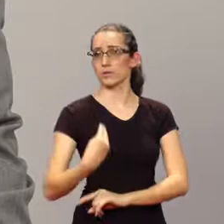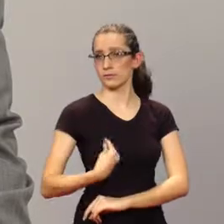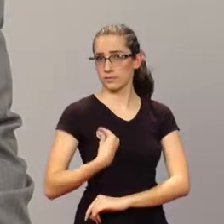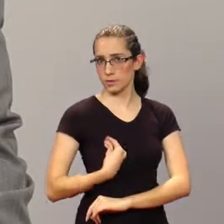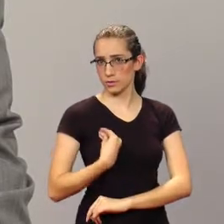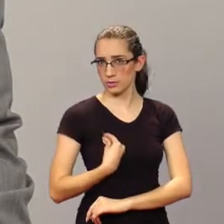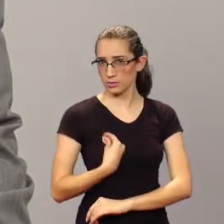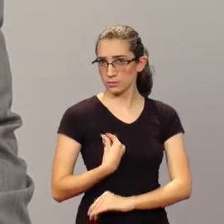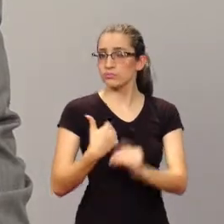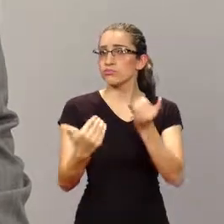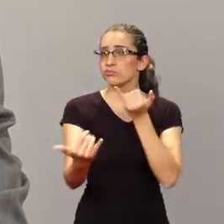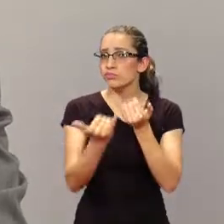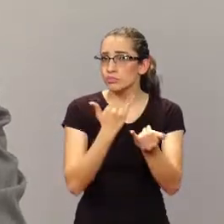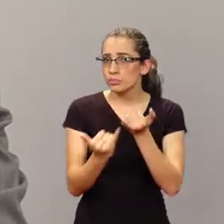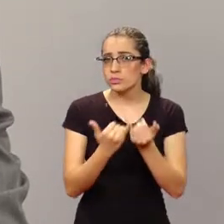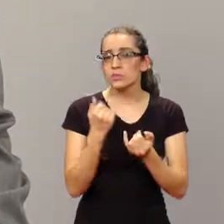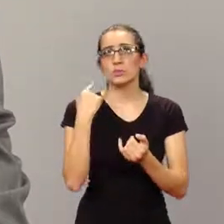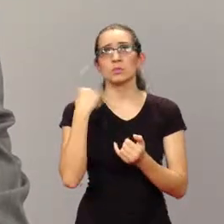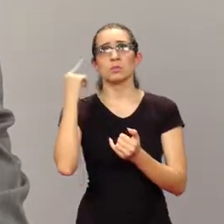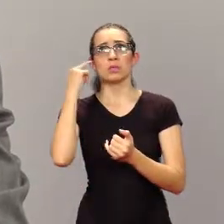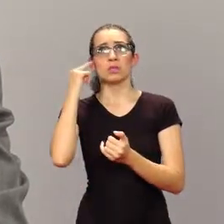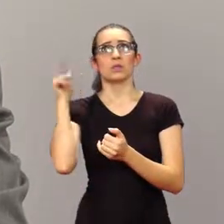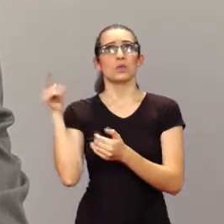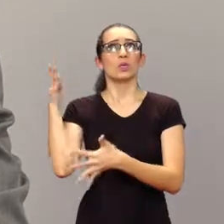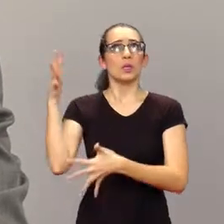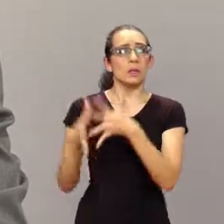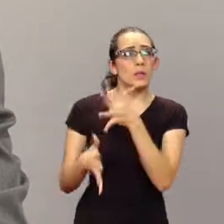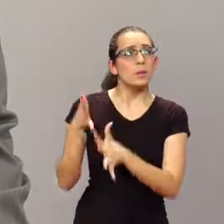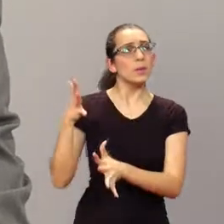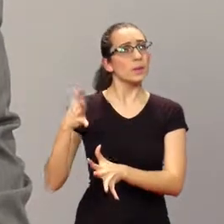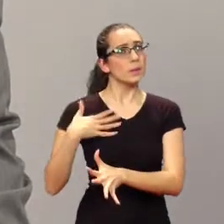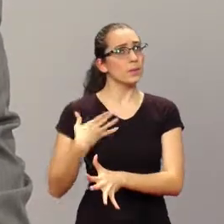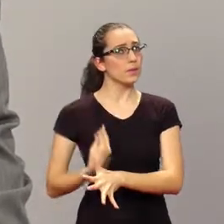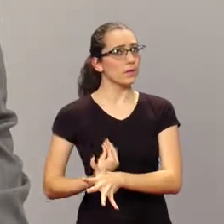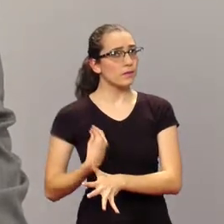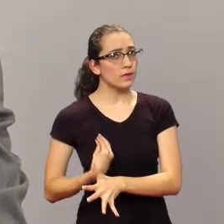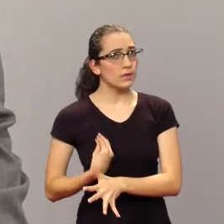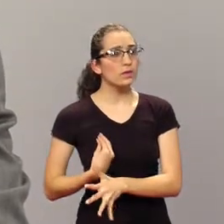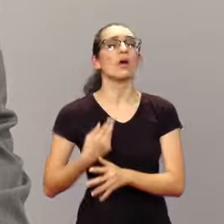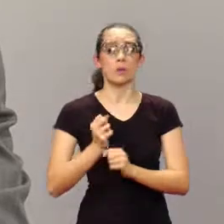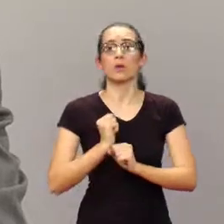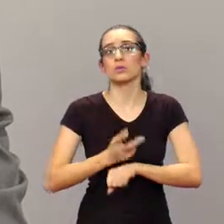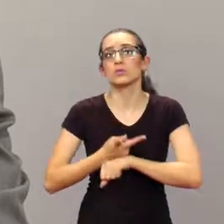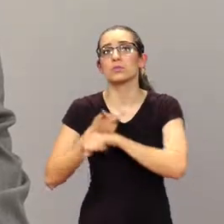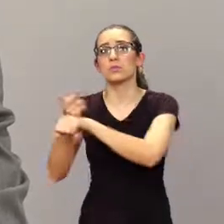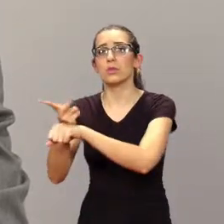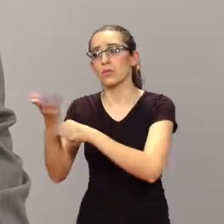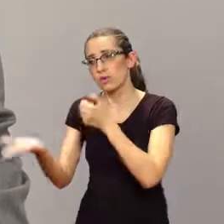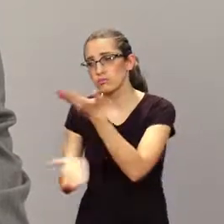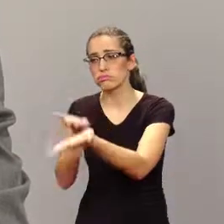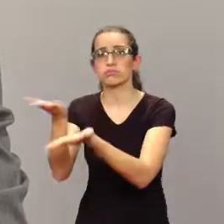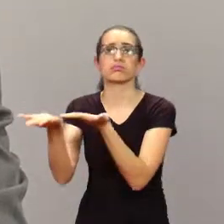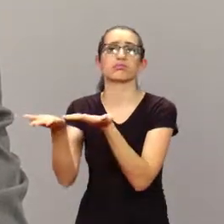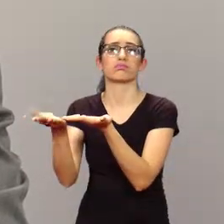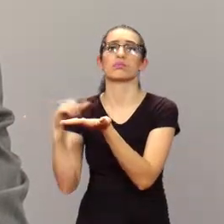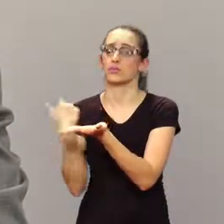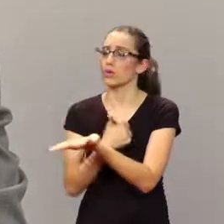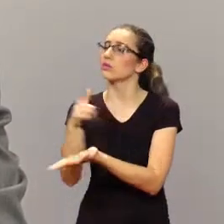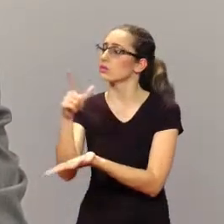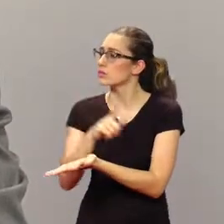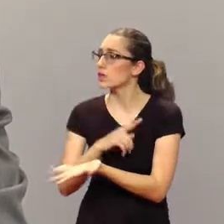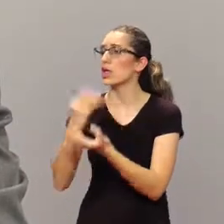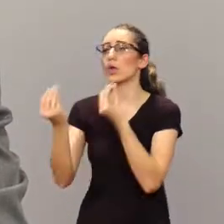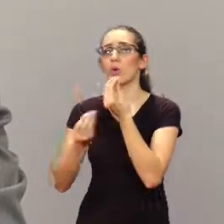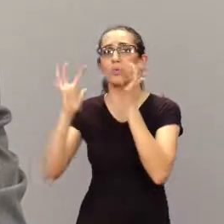sua vida. Quando você identificar que algo está lhe atrapalhando, lhe incomodando, procure um atendimento, que nós